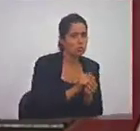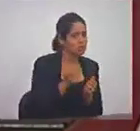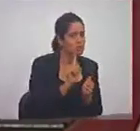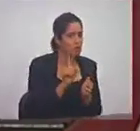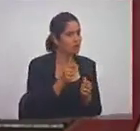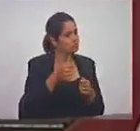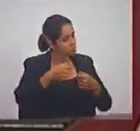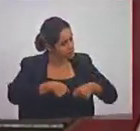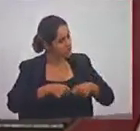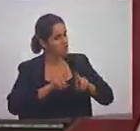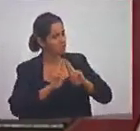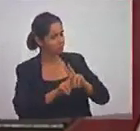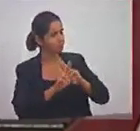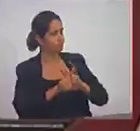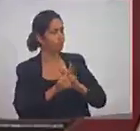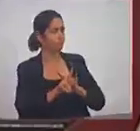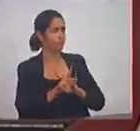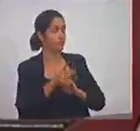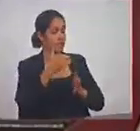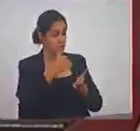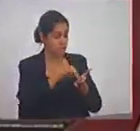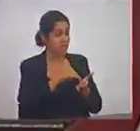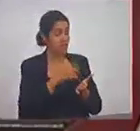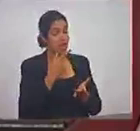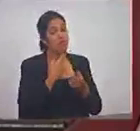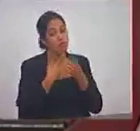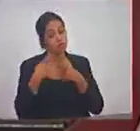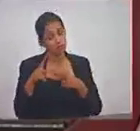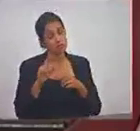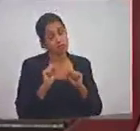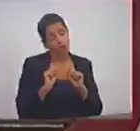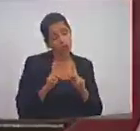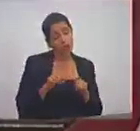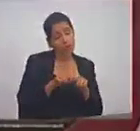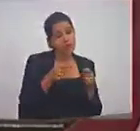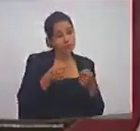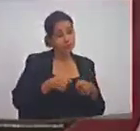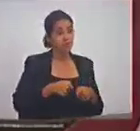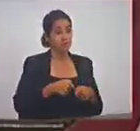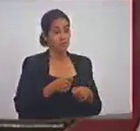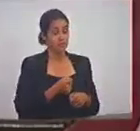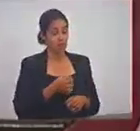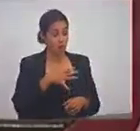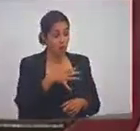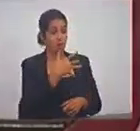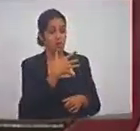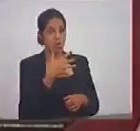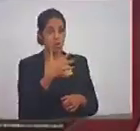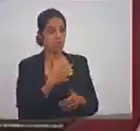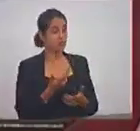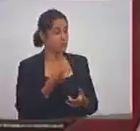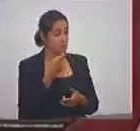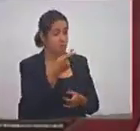caminhos, sempre conversamos com o secretário, falei com o secretário. Logo no início da administração, quando o prefeito chegou aqui e já